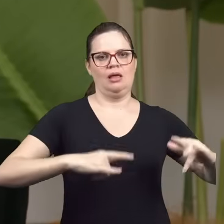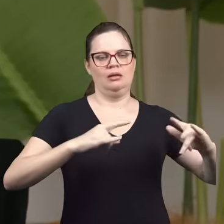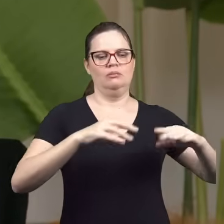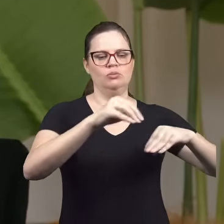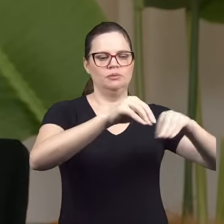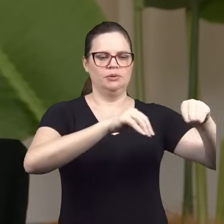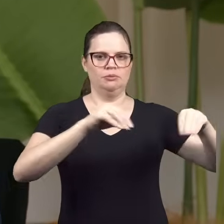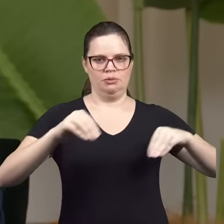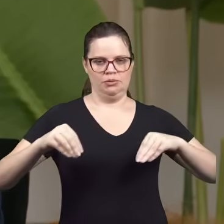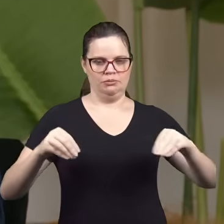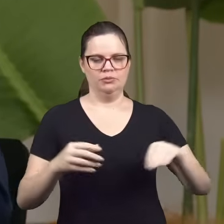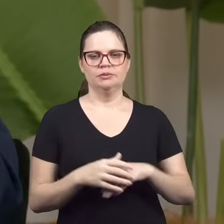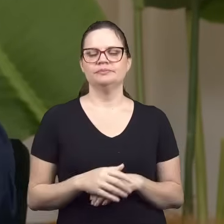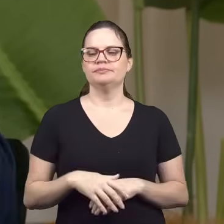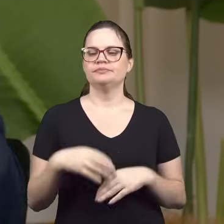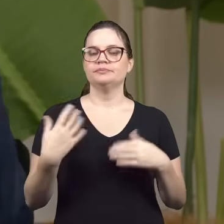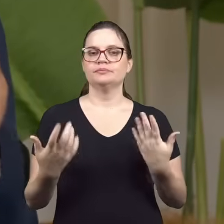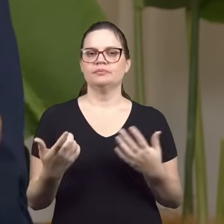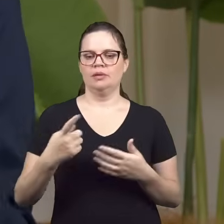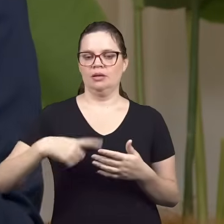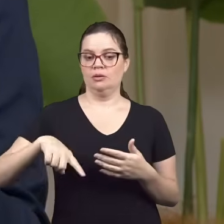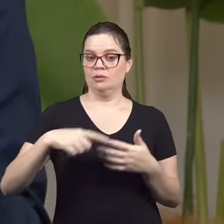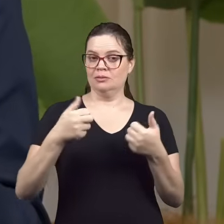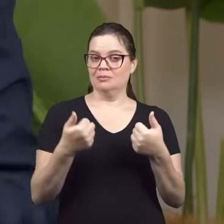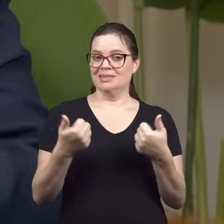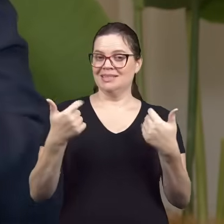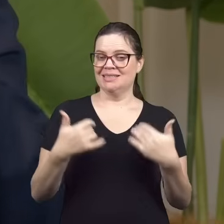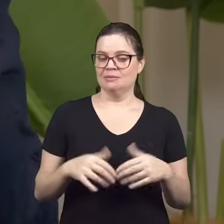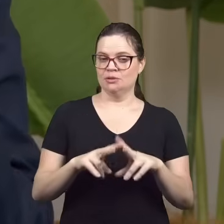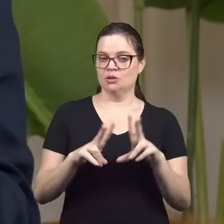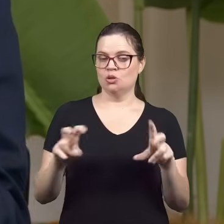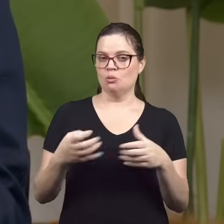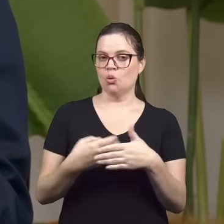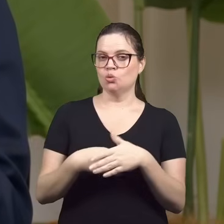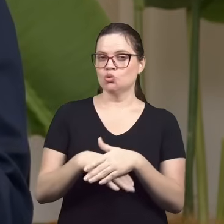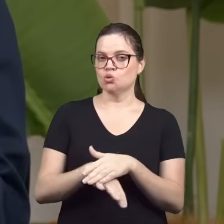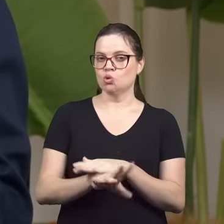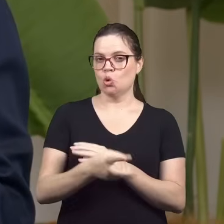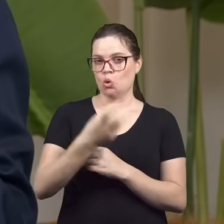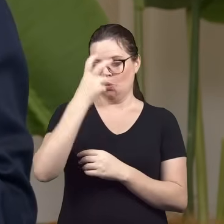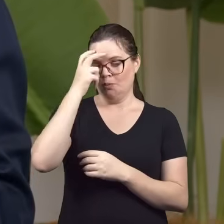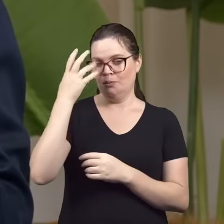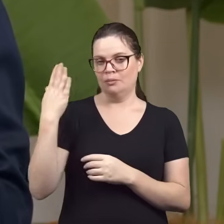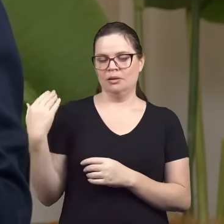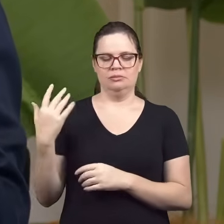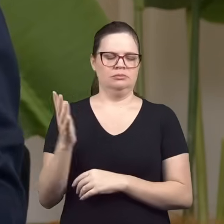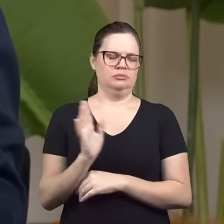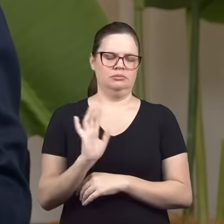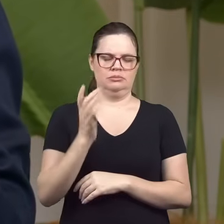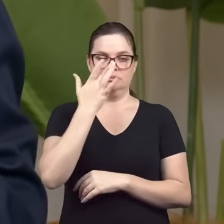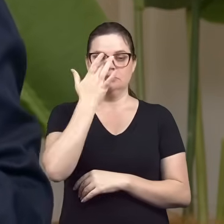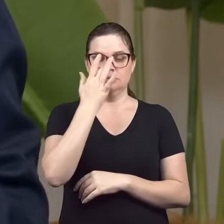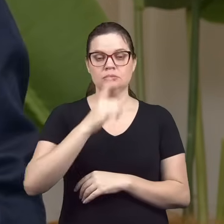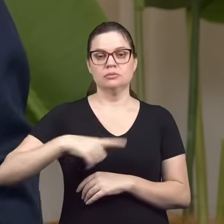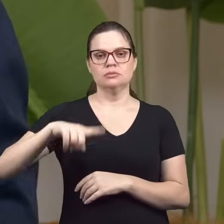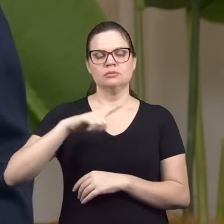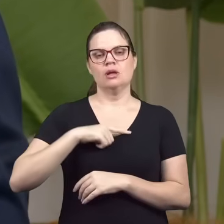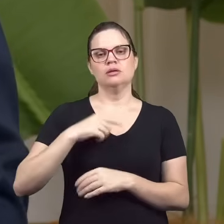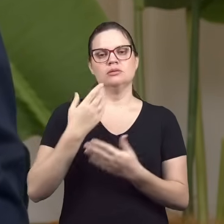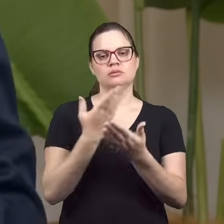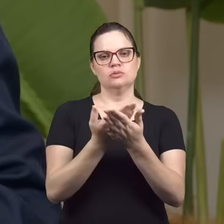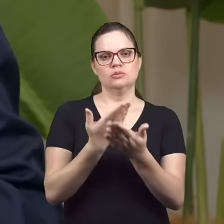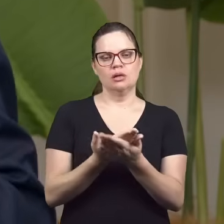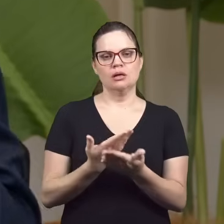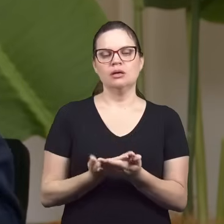aqui falando de um costume da época, não estamos estudando a Bíblia na letra, mas